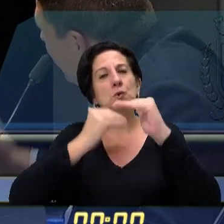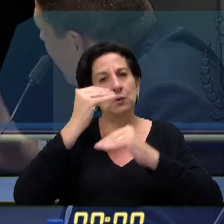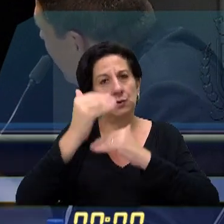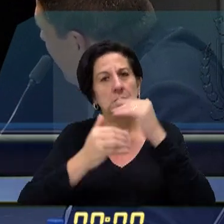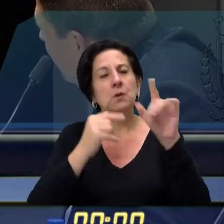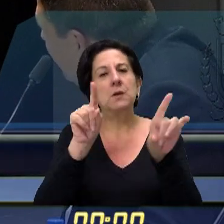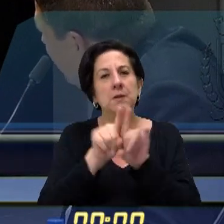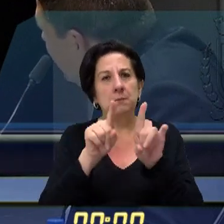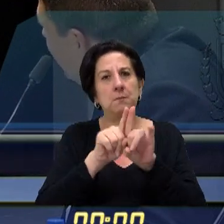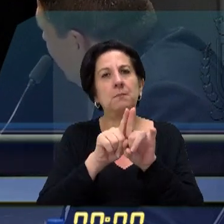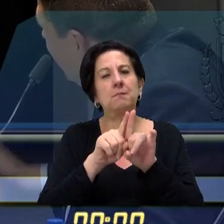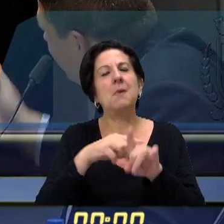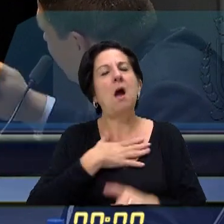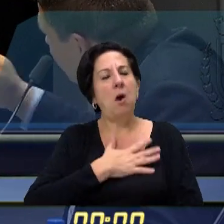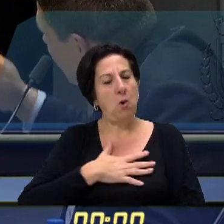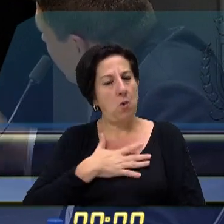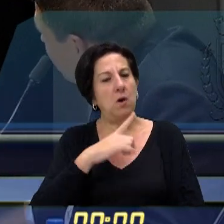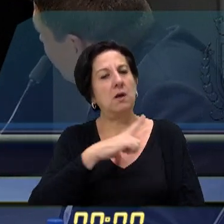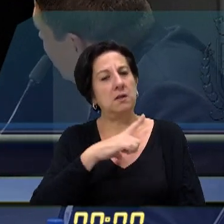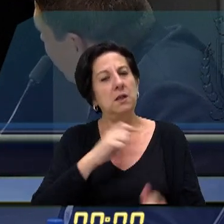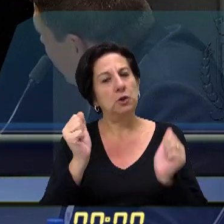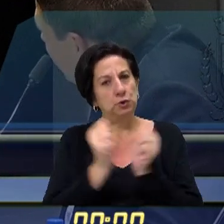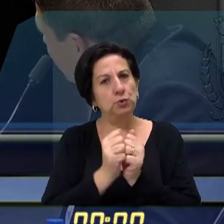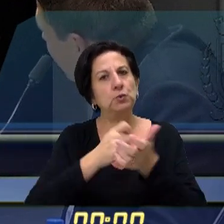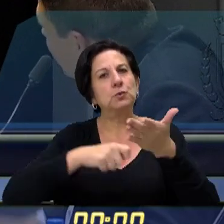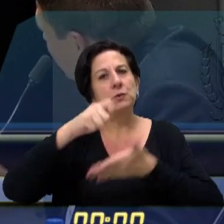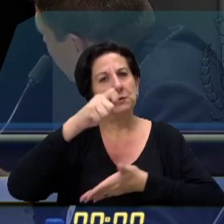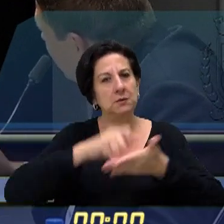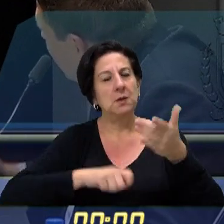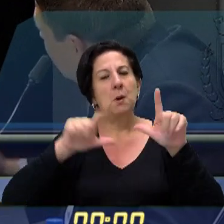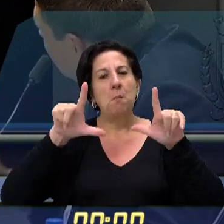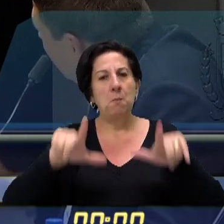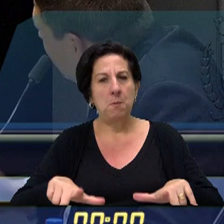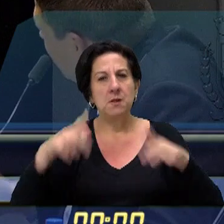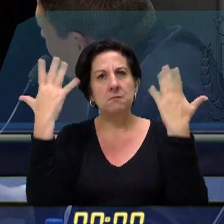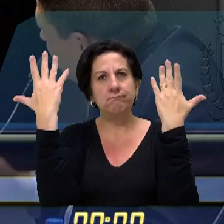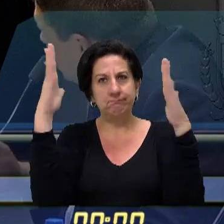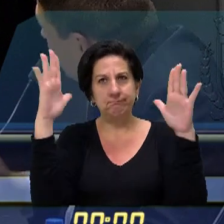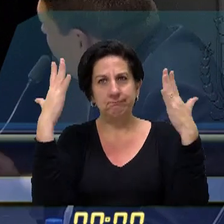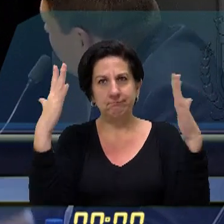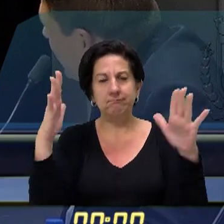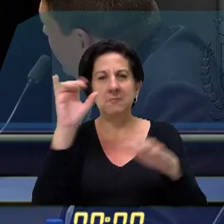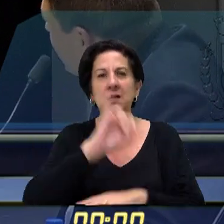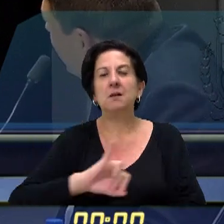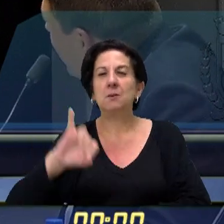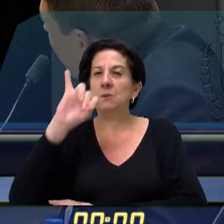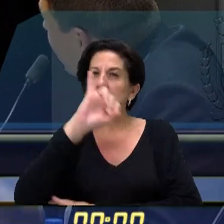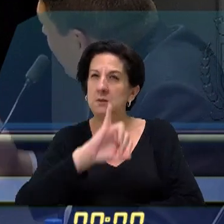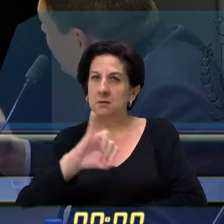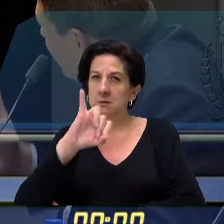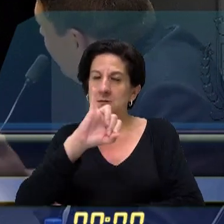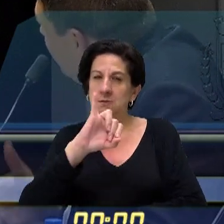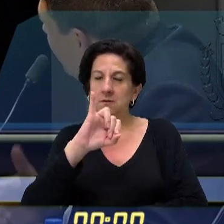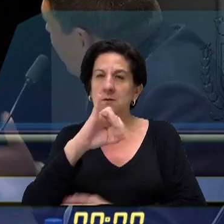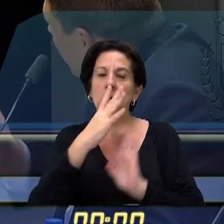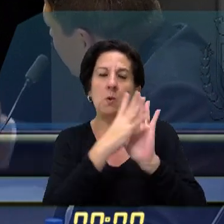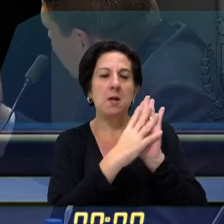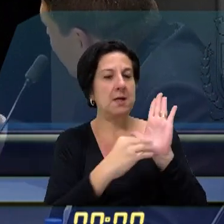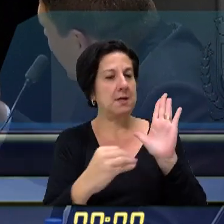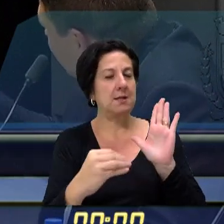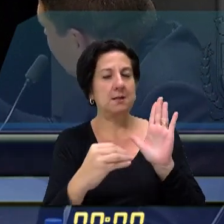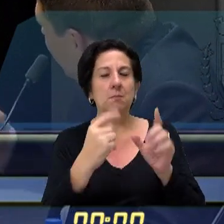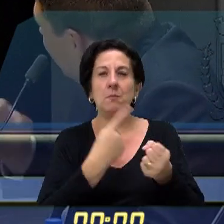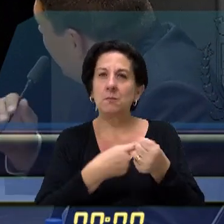então é uma honra poder tê-lo, né, subscrevendo essa moção de congratulações tão importante, e é um exemplo da